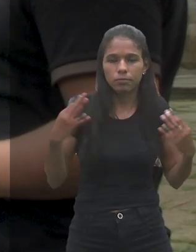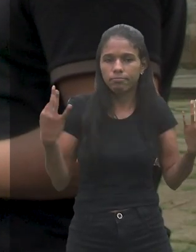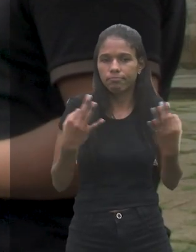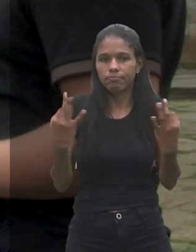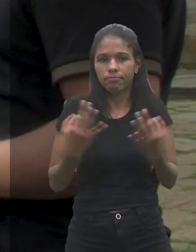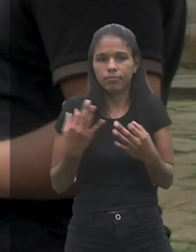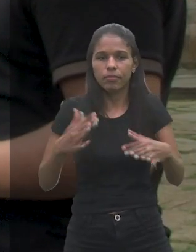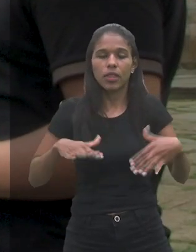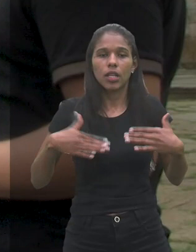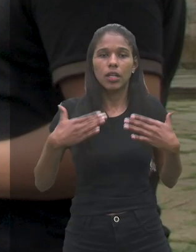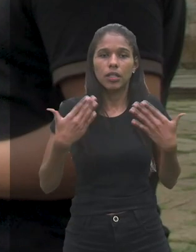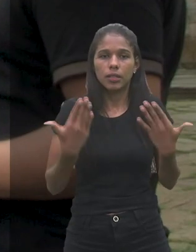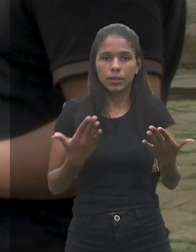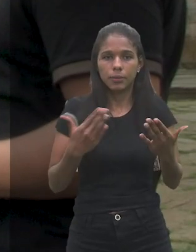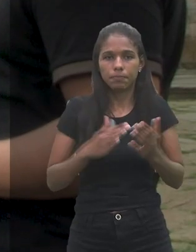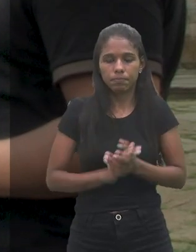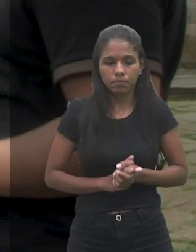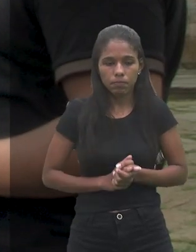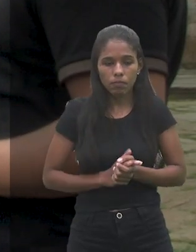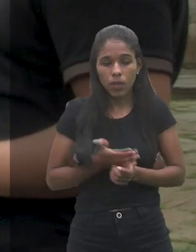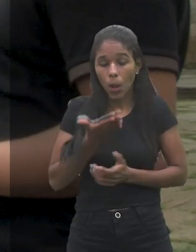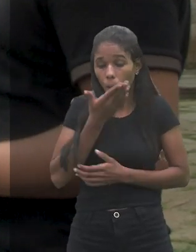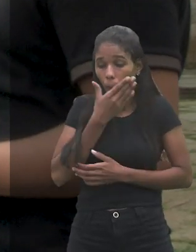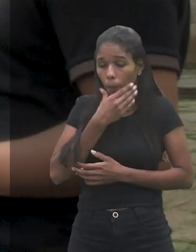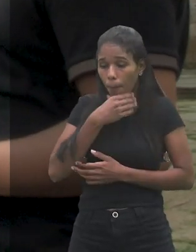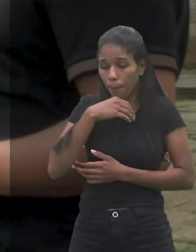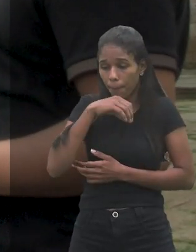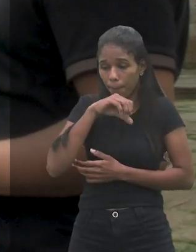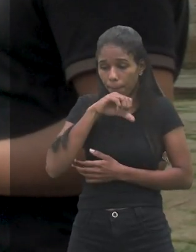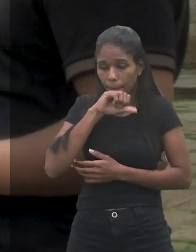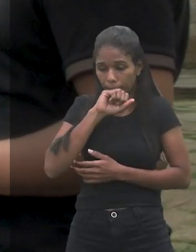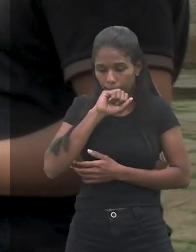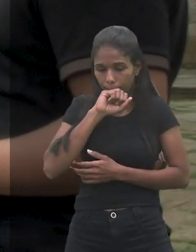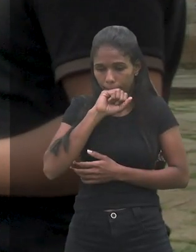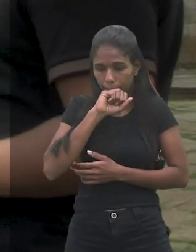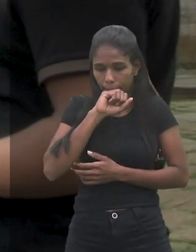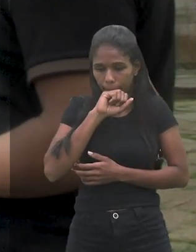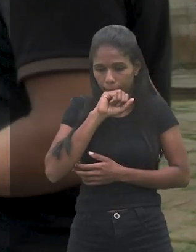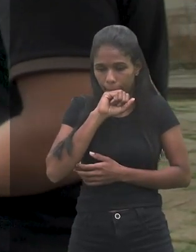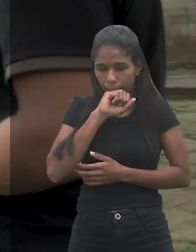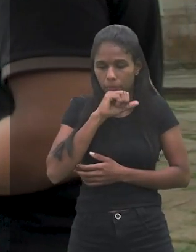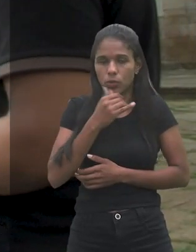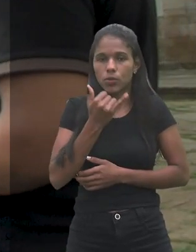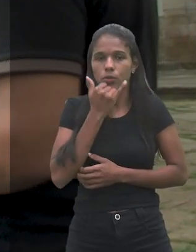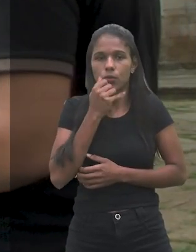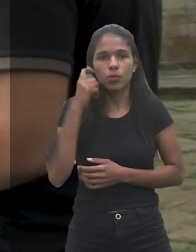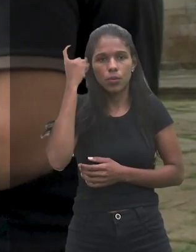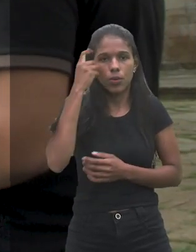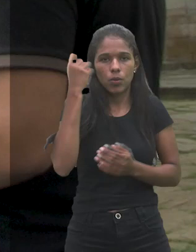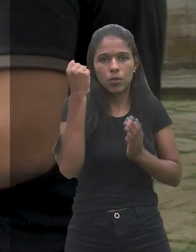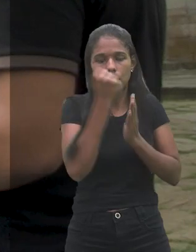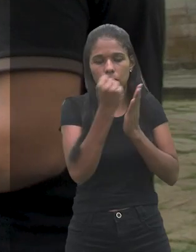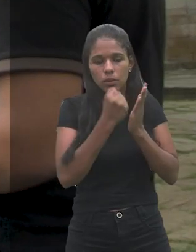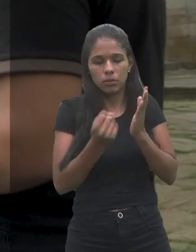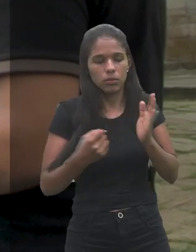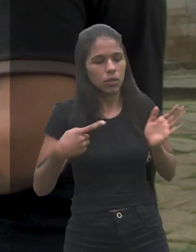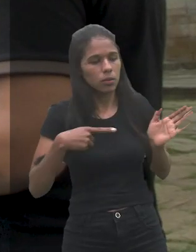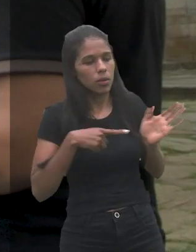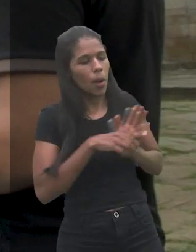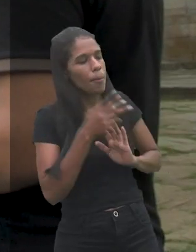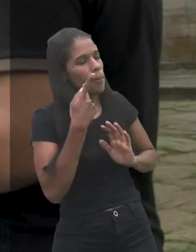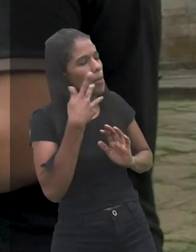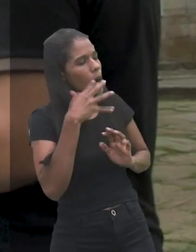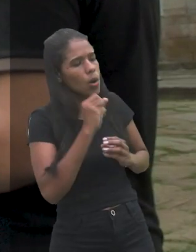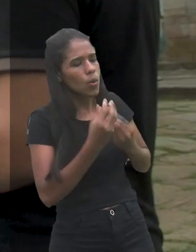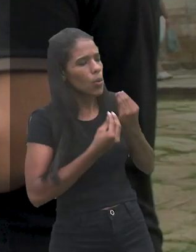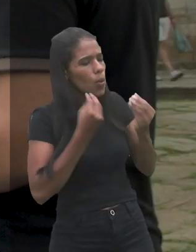filho: pergunta para sua mãe como você é bebê. E assim ela vai te descrever como é criança,